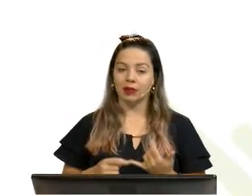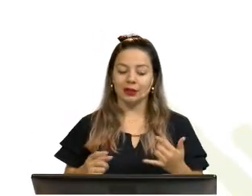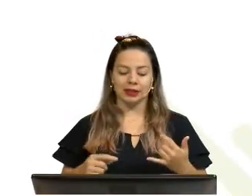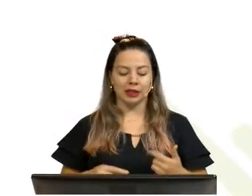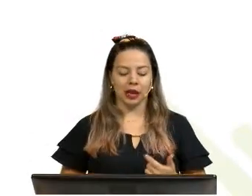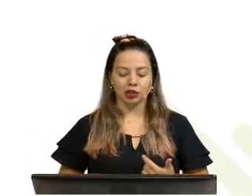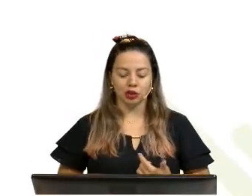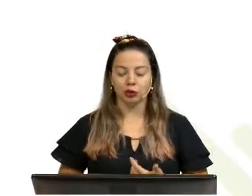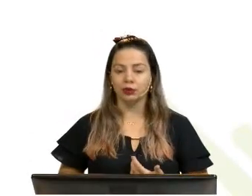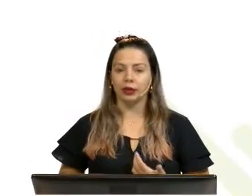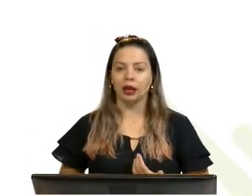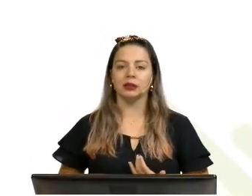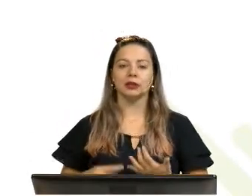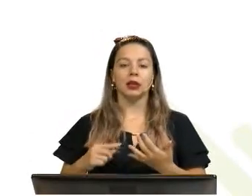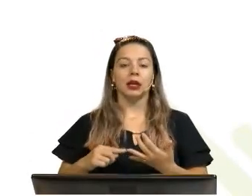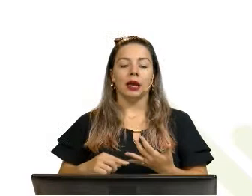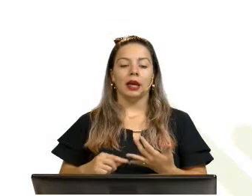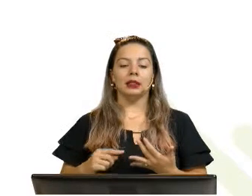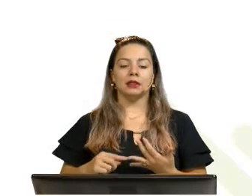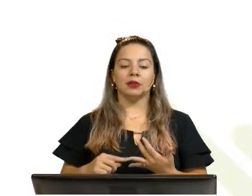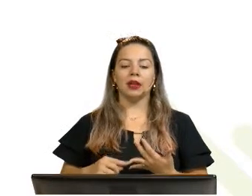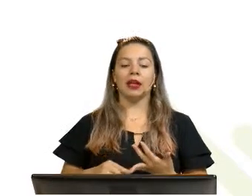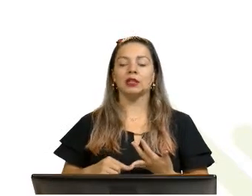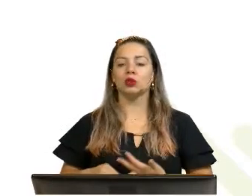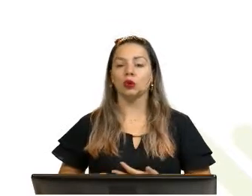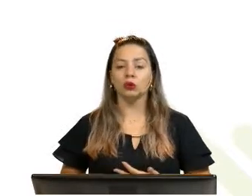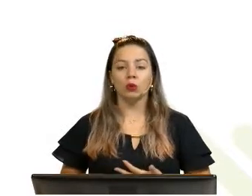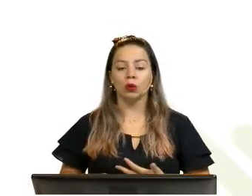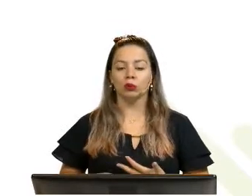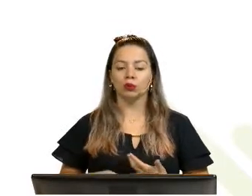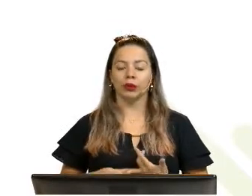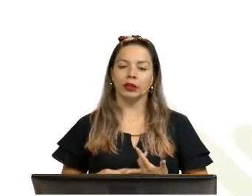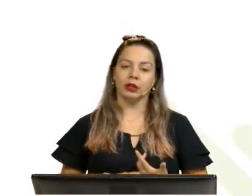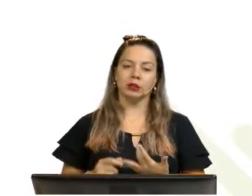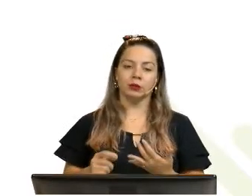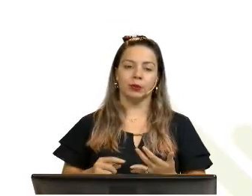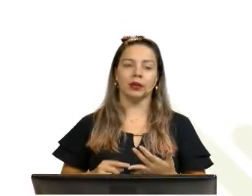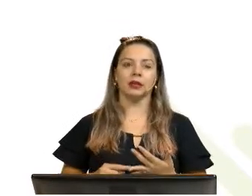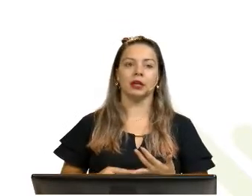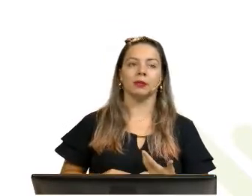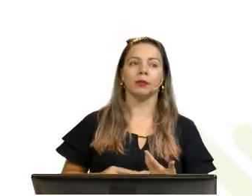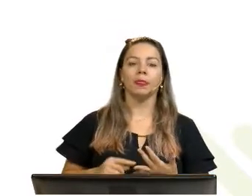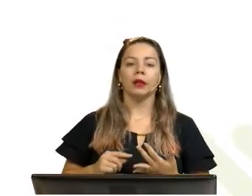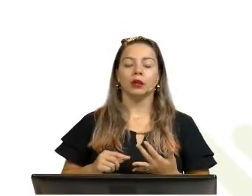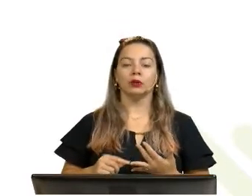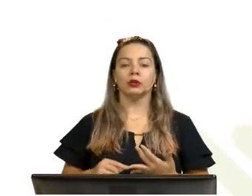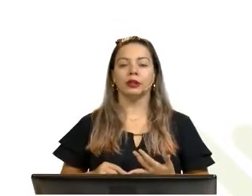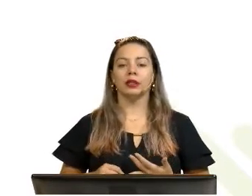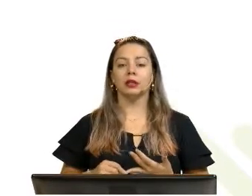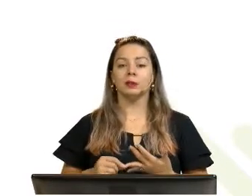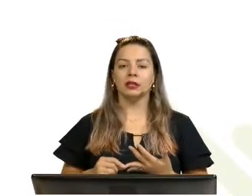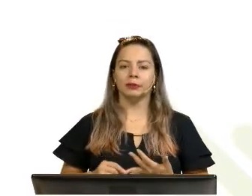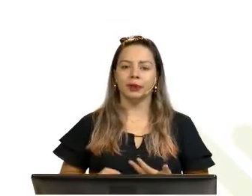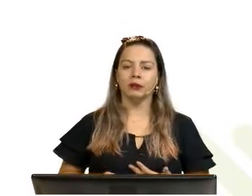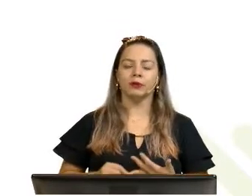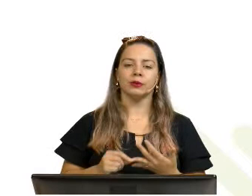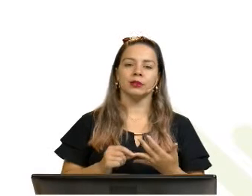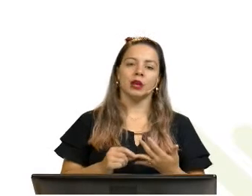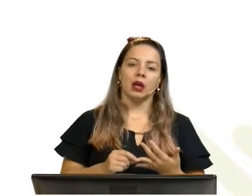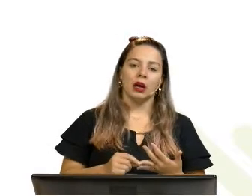através da reciclagem de nutrientes eles têm ações com outros organismos por exemplo nos organismos